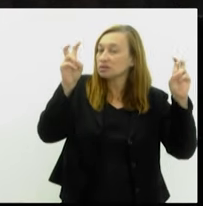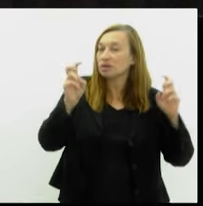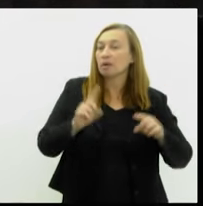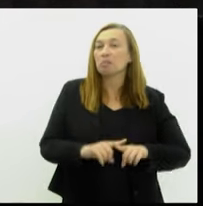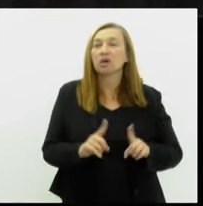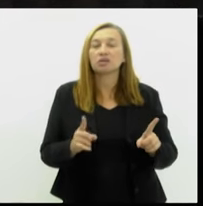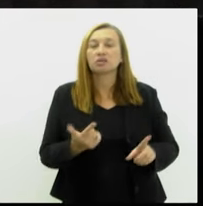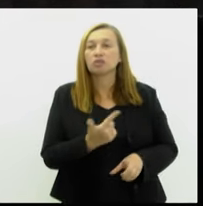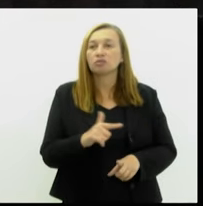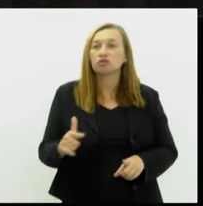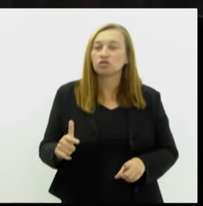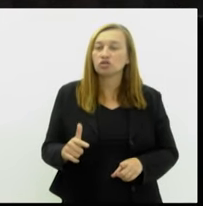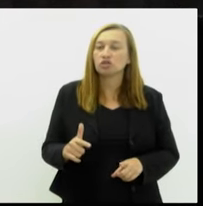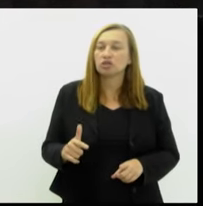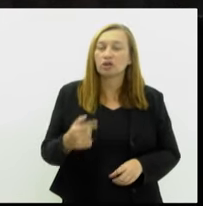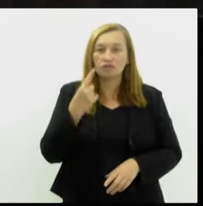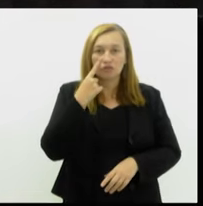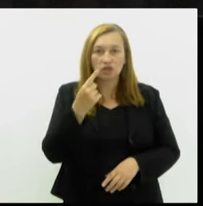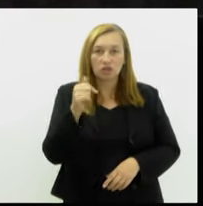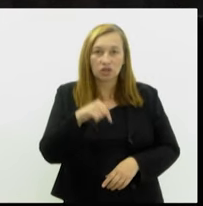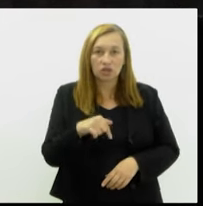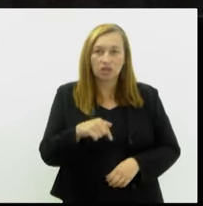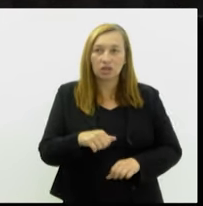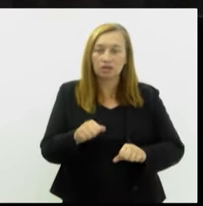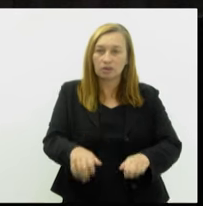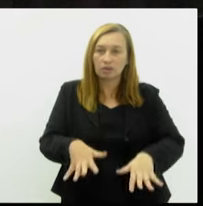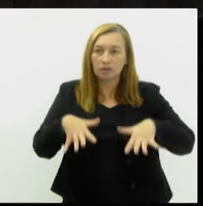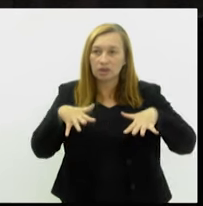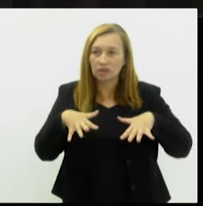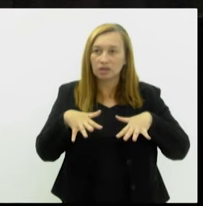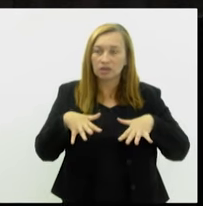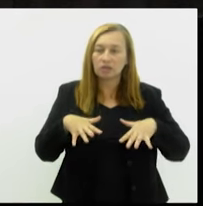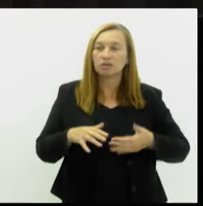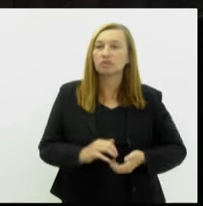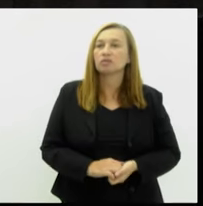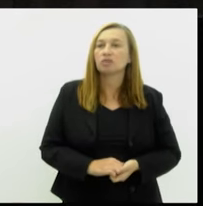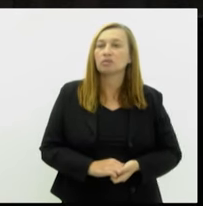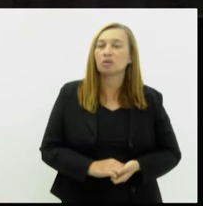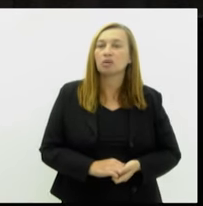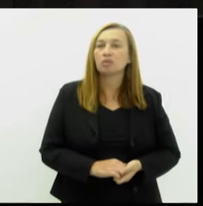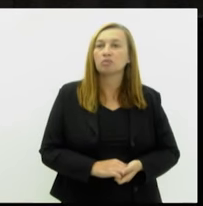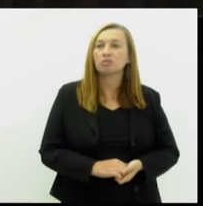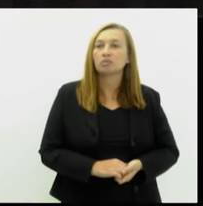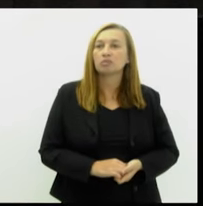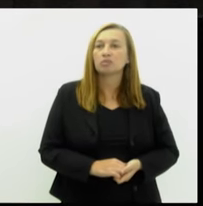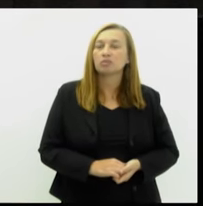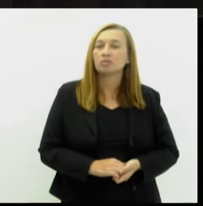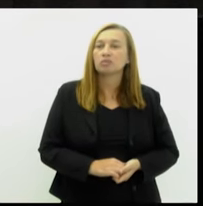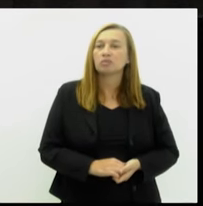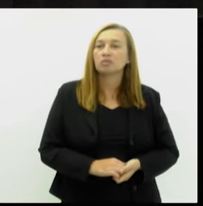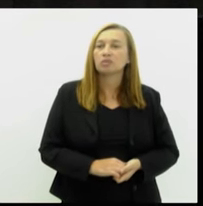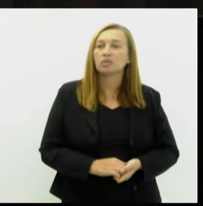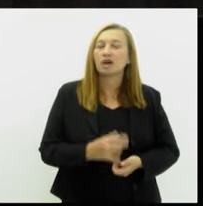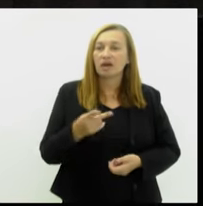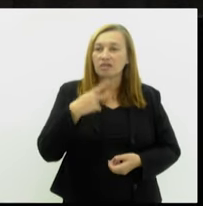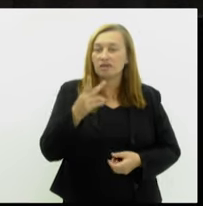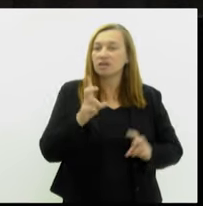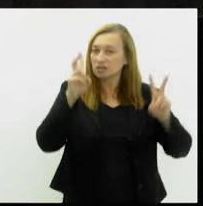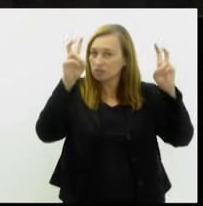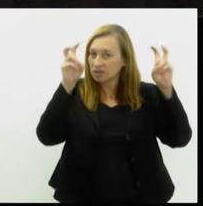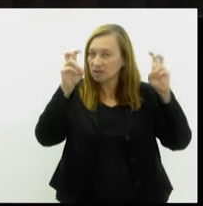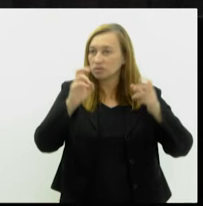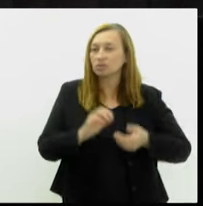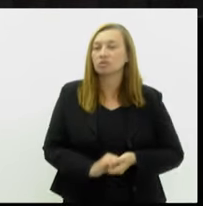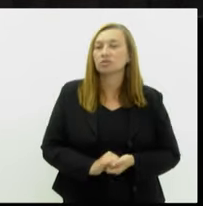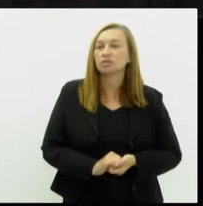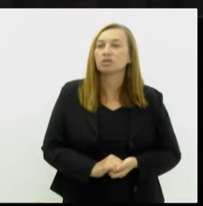não tinha visto aqui em plenário um posicionamento sobre essa matéria.